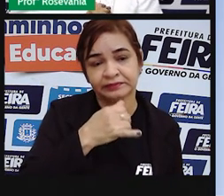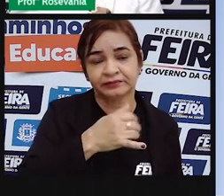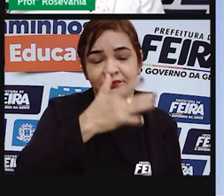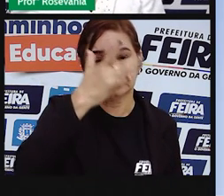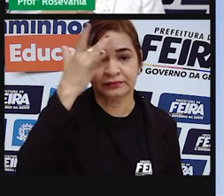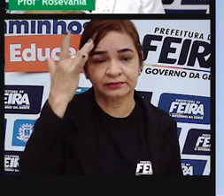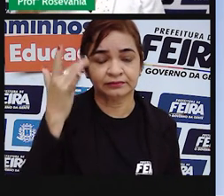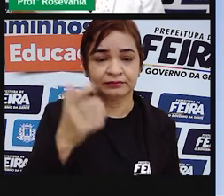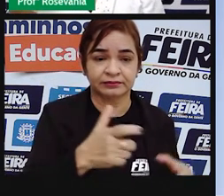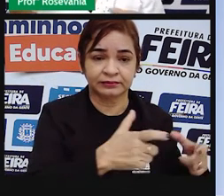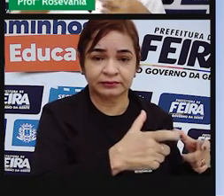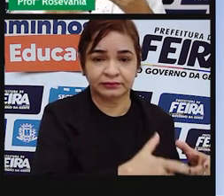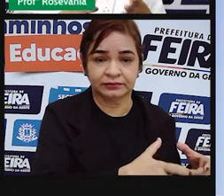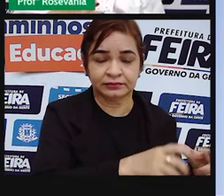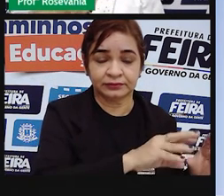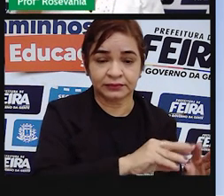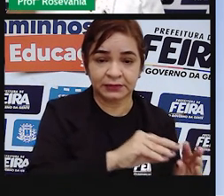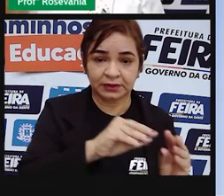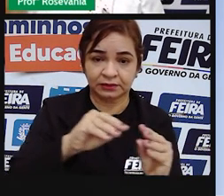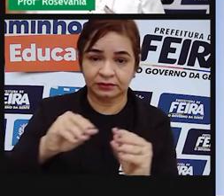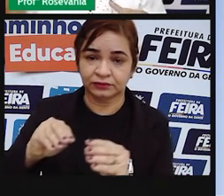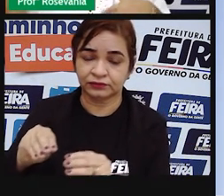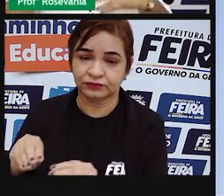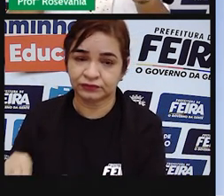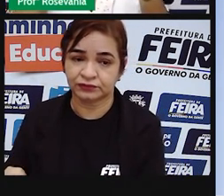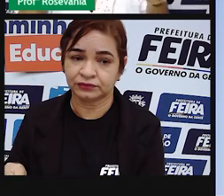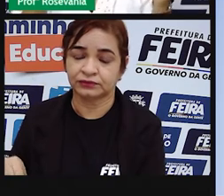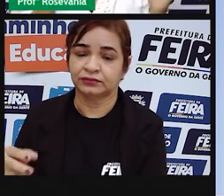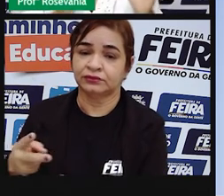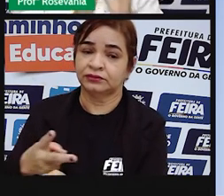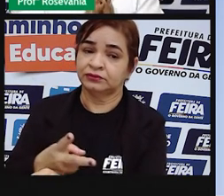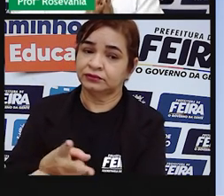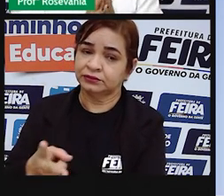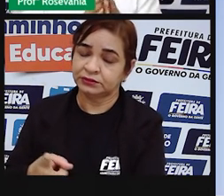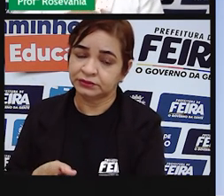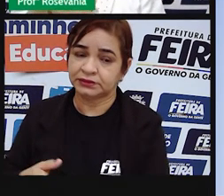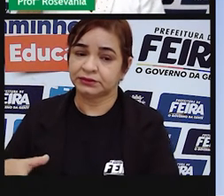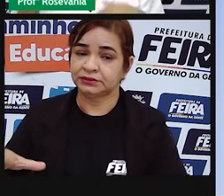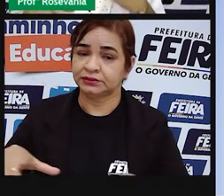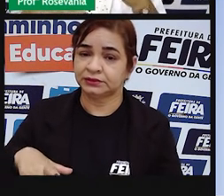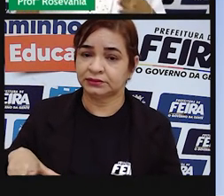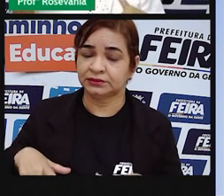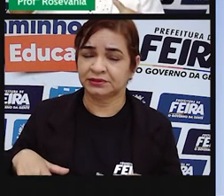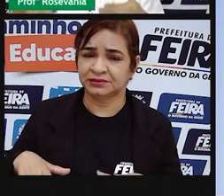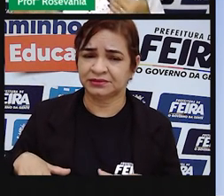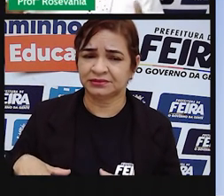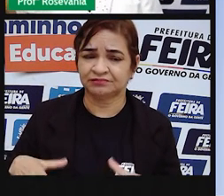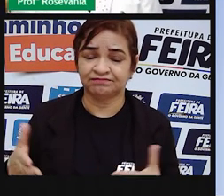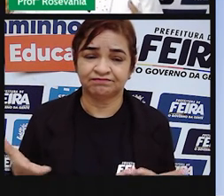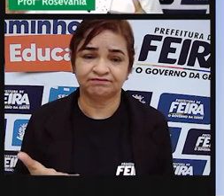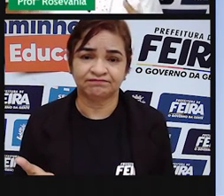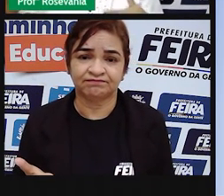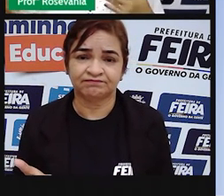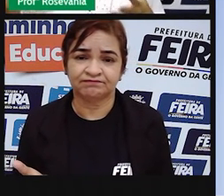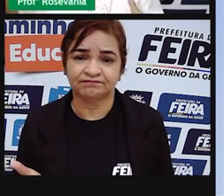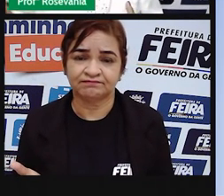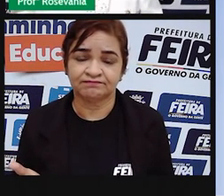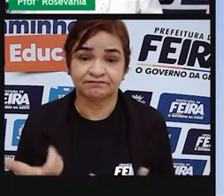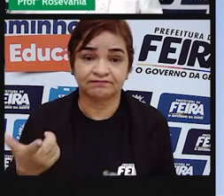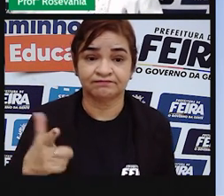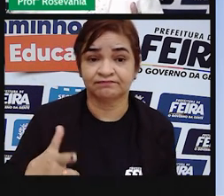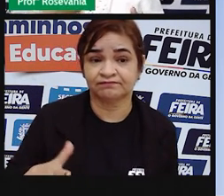pessoas que chegaram lá e que viveram aquele seu momento ali, que agora não tem mais essa, houve